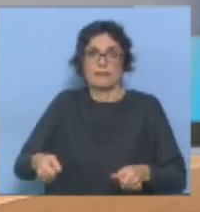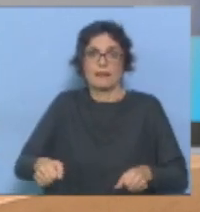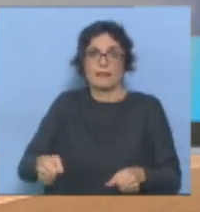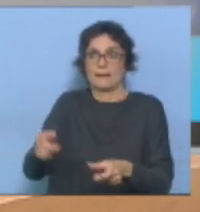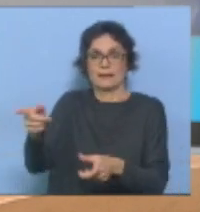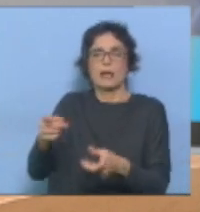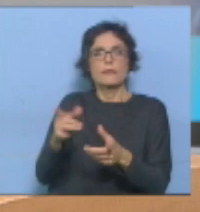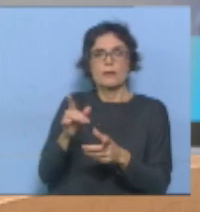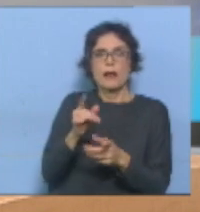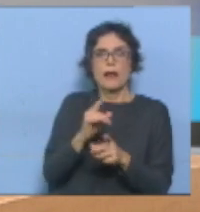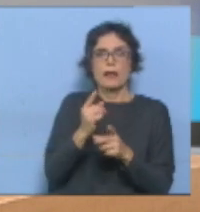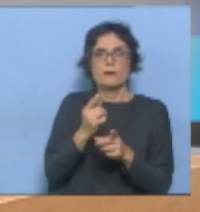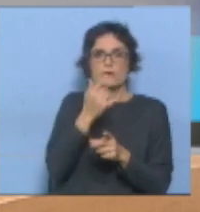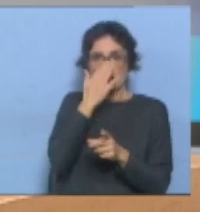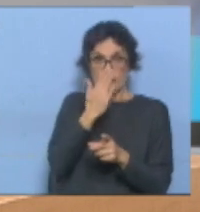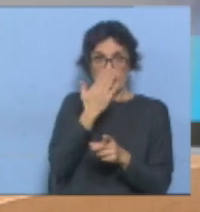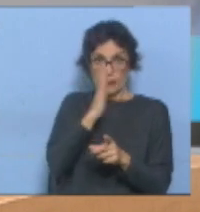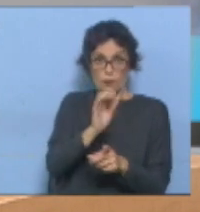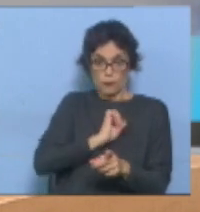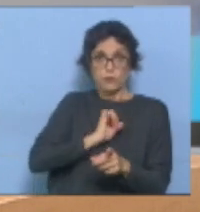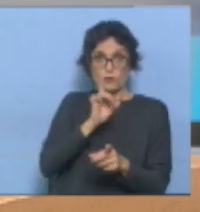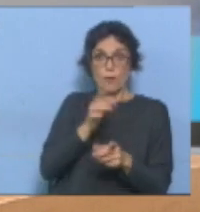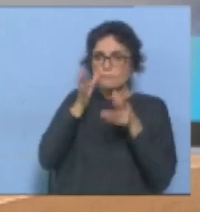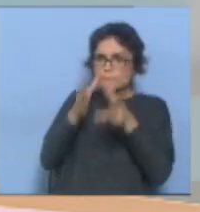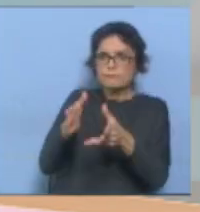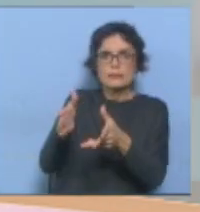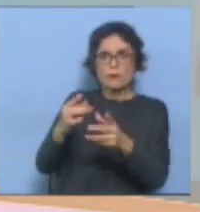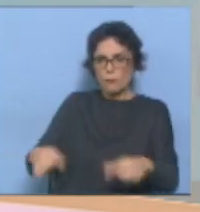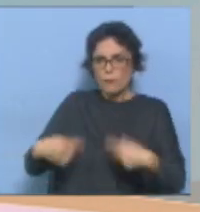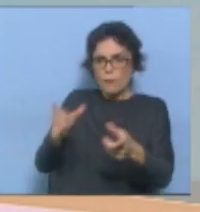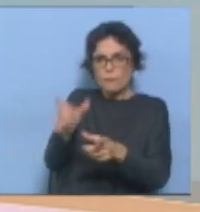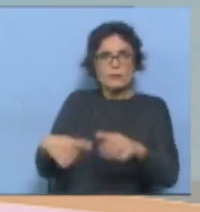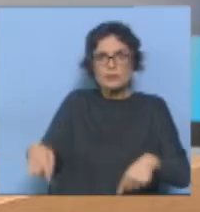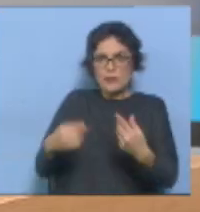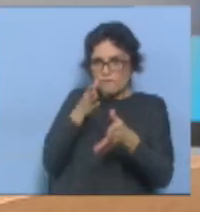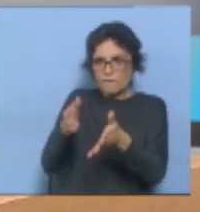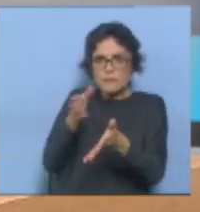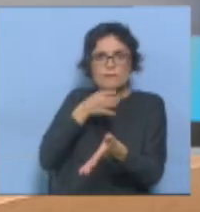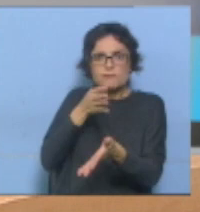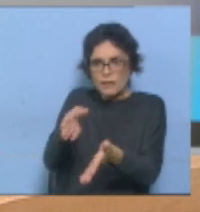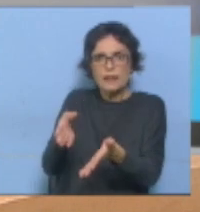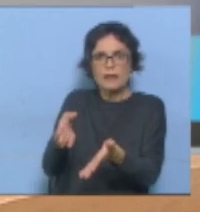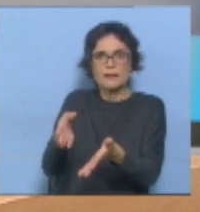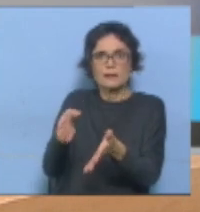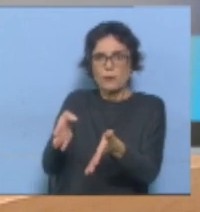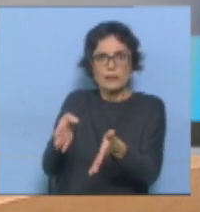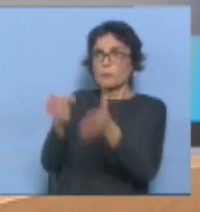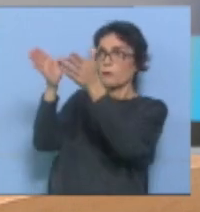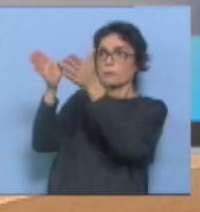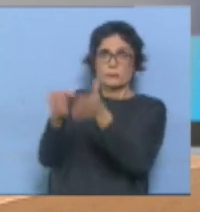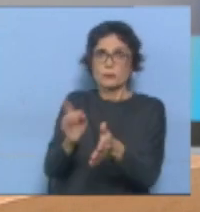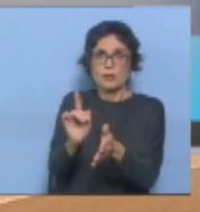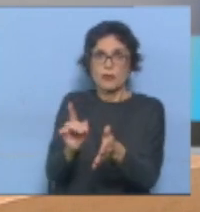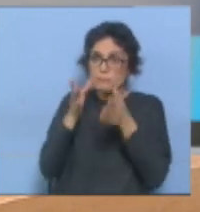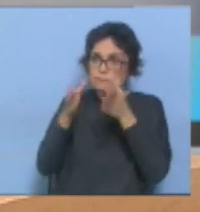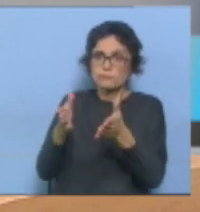pode-se falar diretamente, pode ter uma compreensão perfeitamente. Não é? Sim, falar diretamente com a pessoa, aliás, na deficiência intelectual e